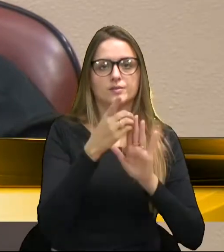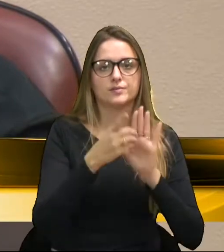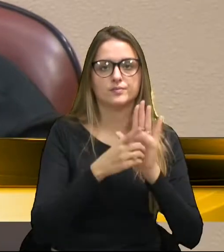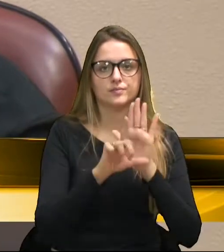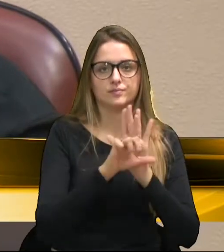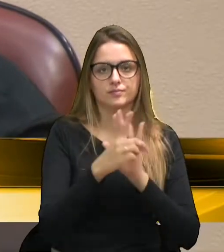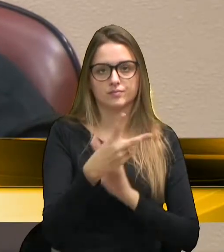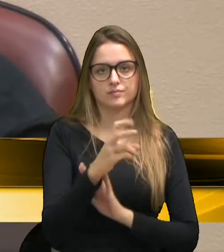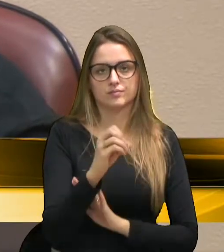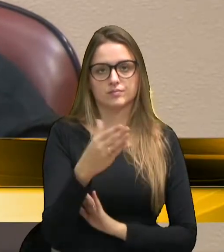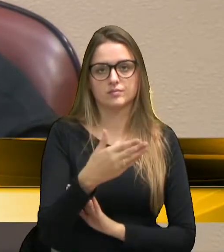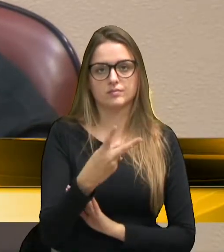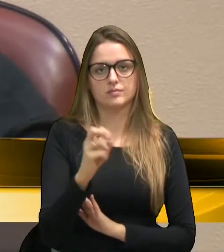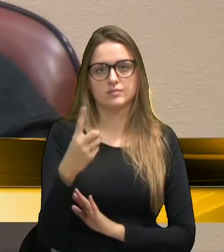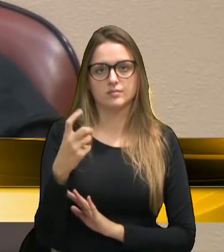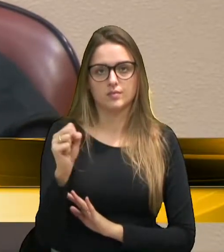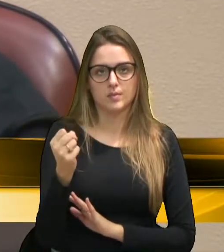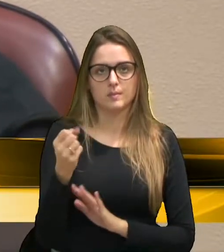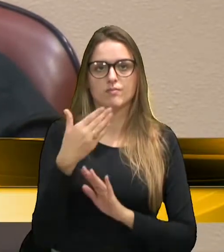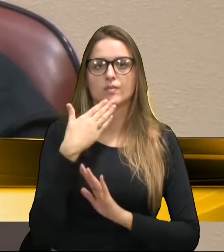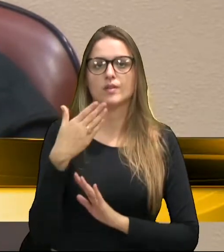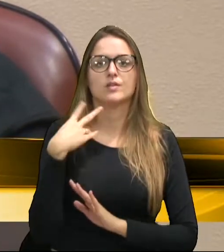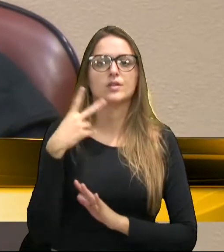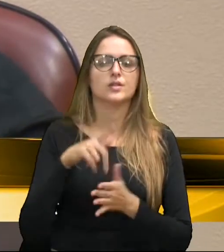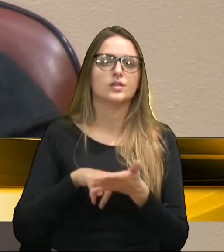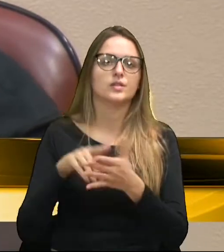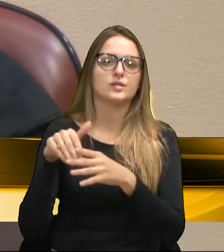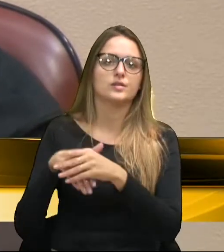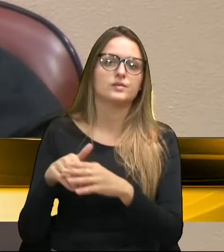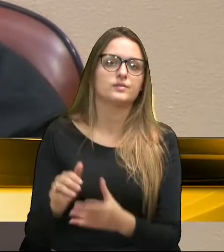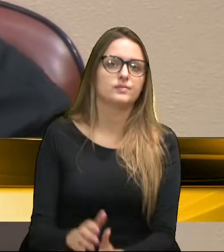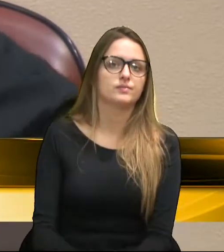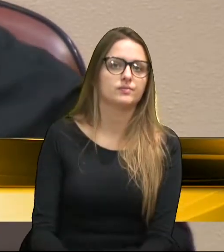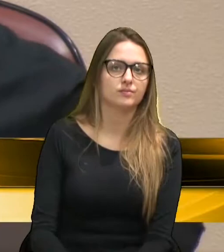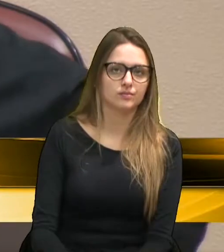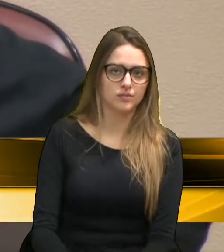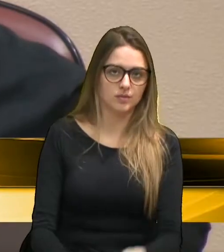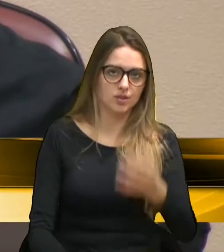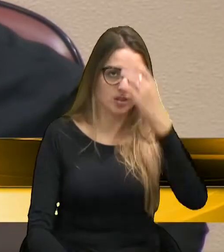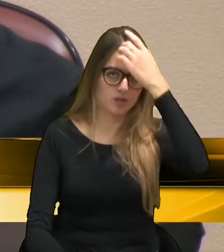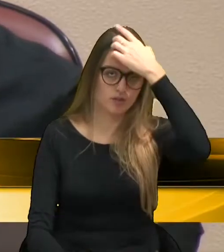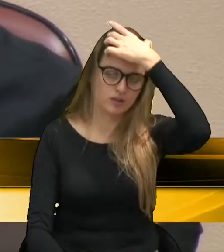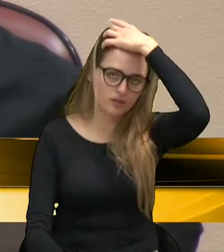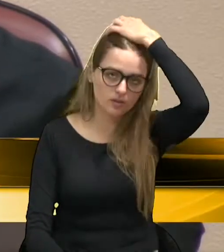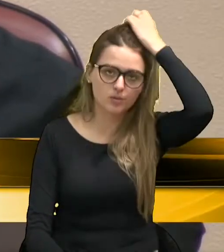legislativo 20/2018. Solicito aos vereadores que registrem seus votos.